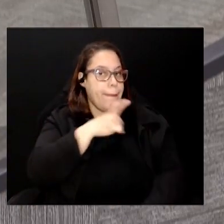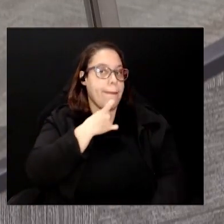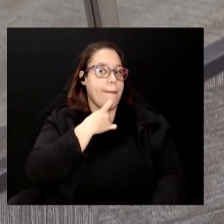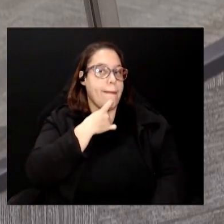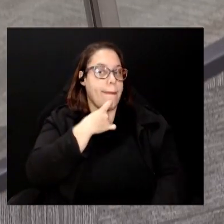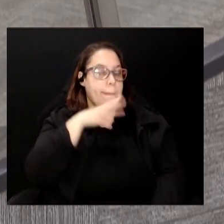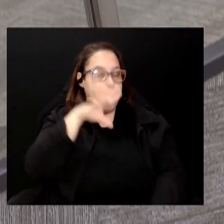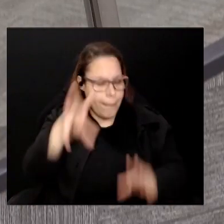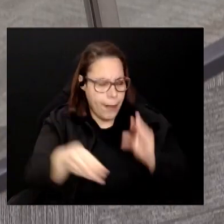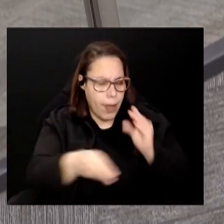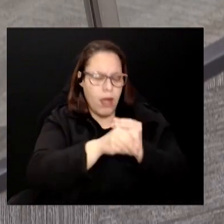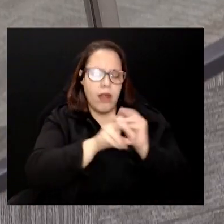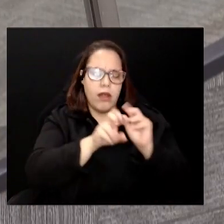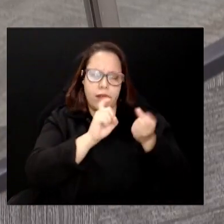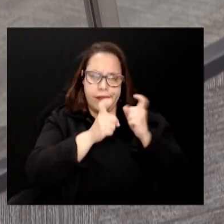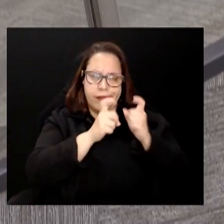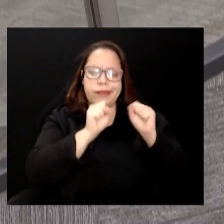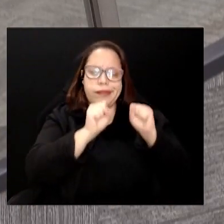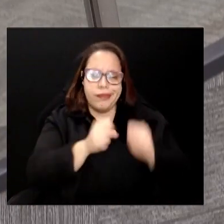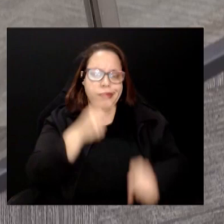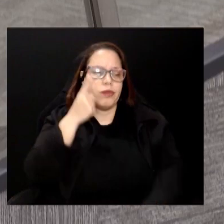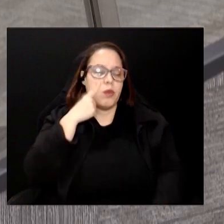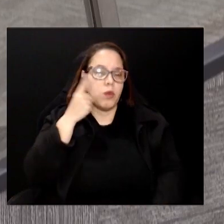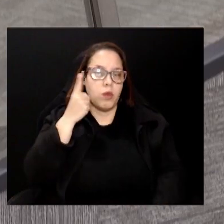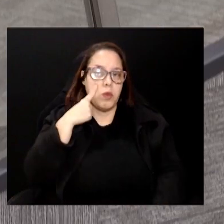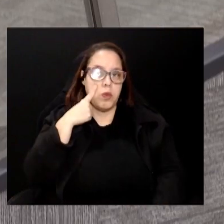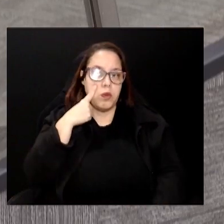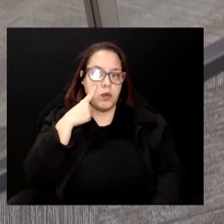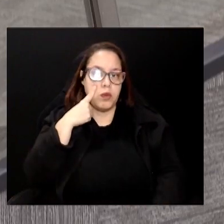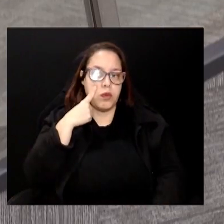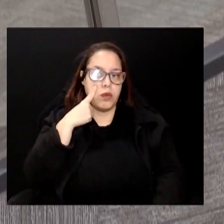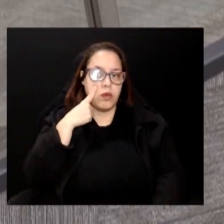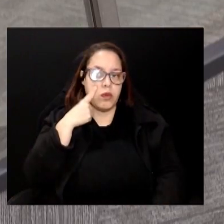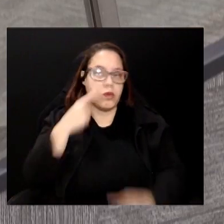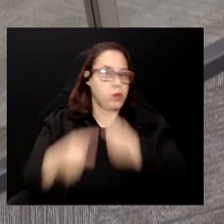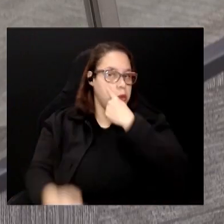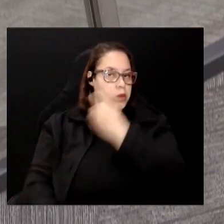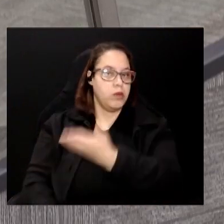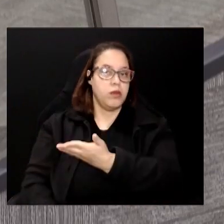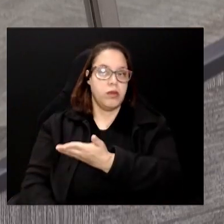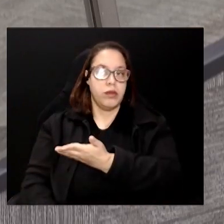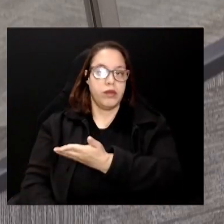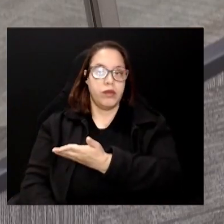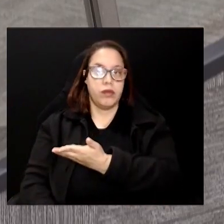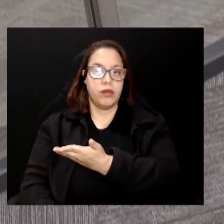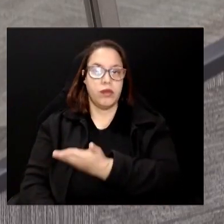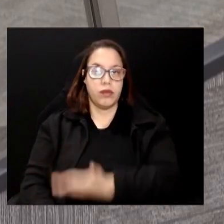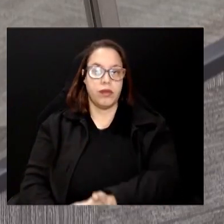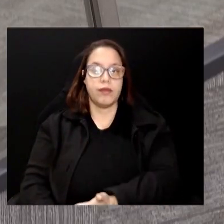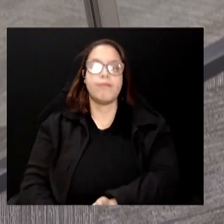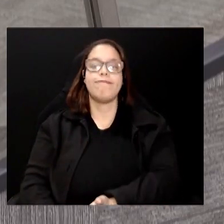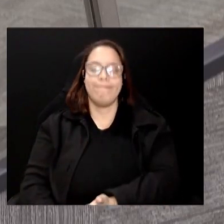reuniões você pode conferir no canal da TV Câmara Campinas no YouTube e também no portal